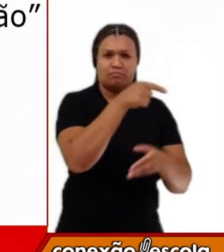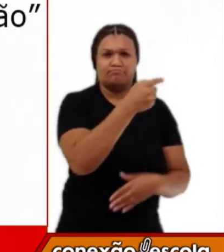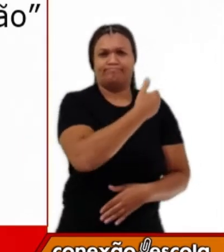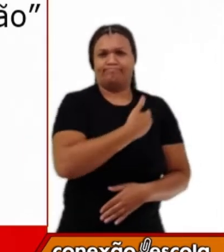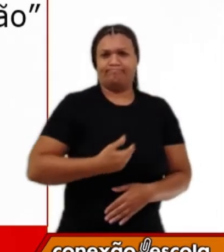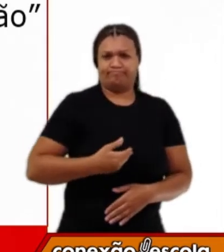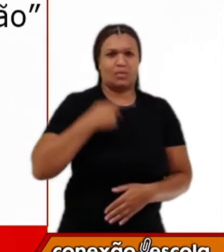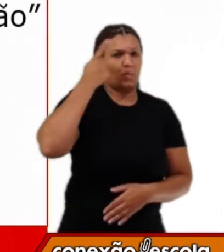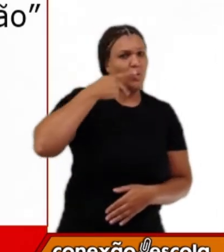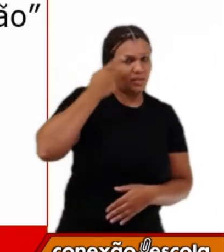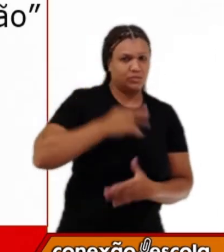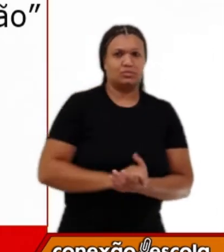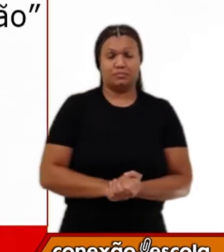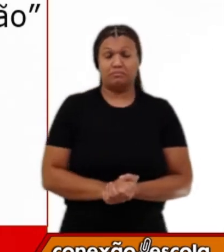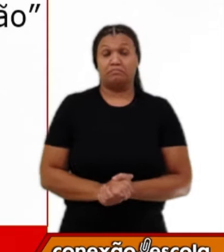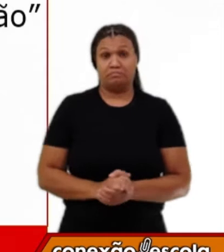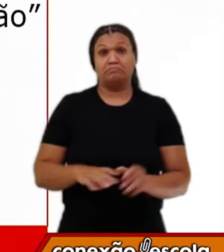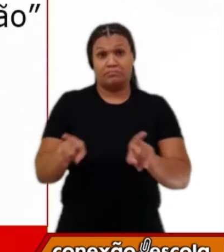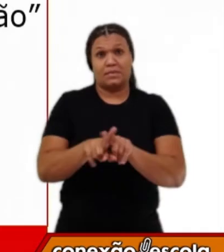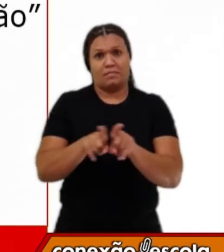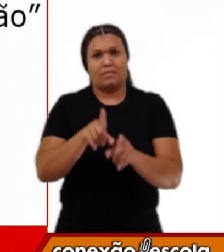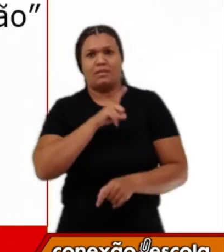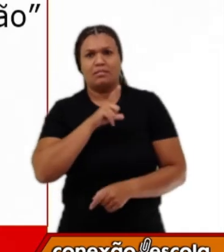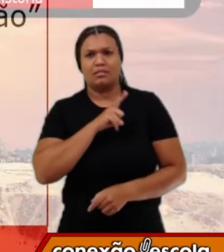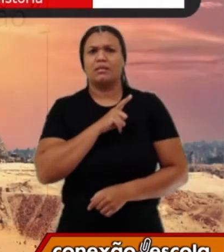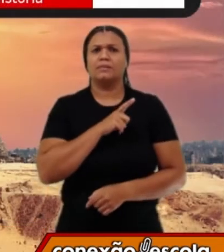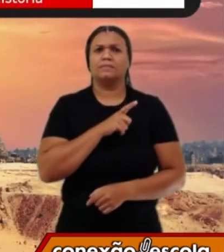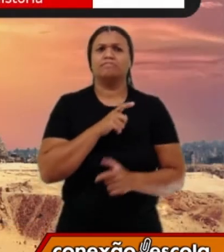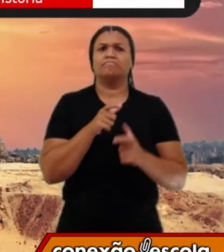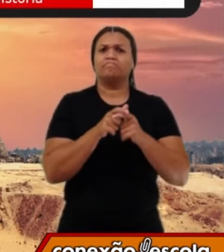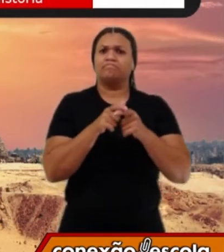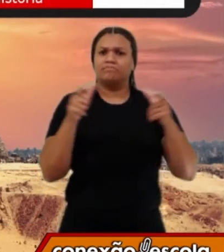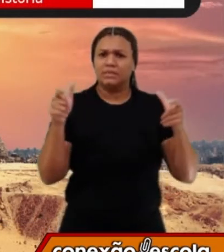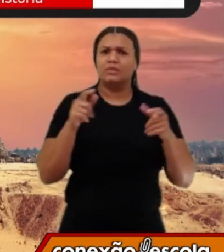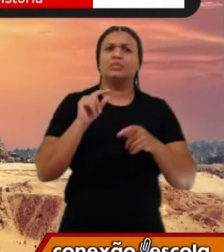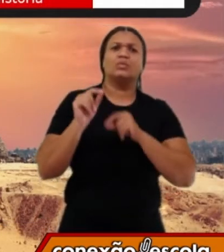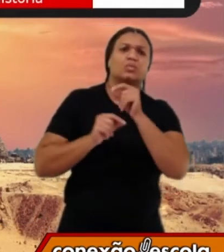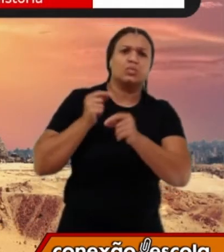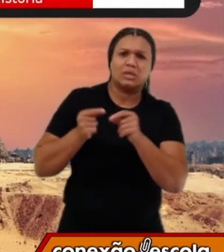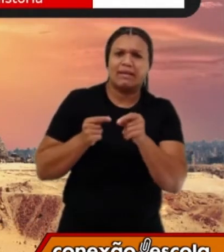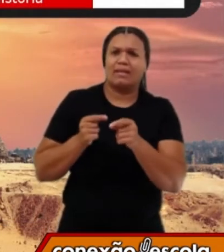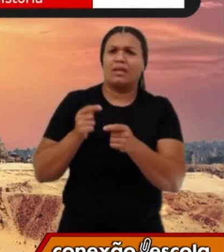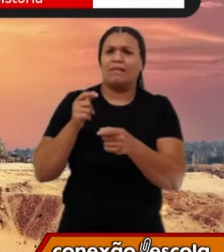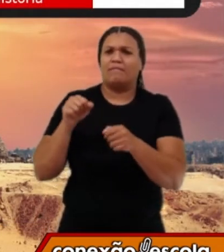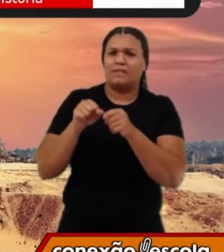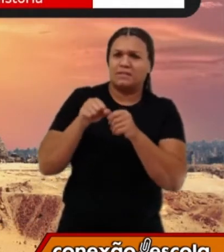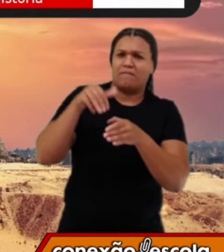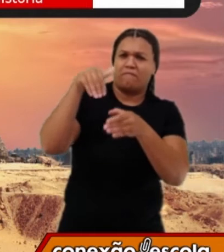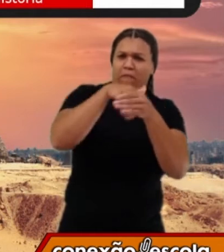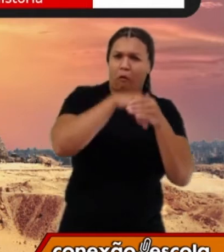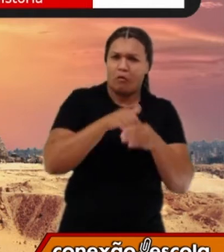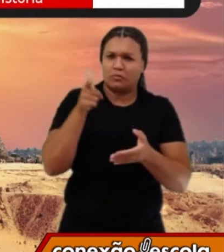ele. E também existiam em grande medida a manipulação de dados, votos